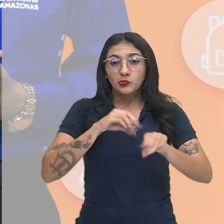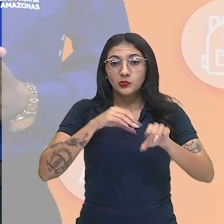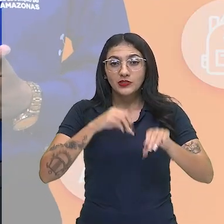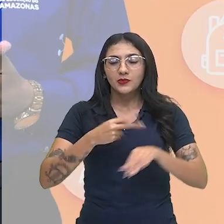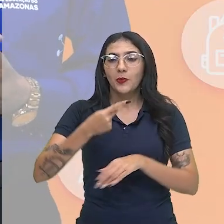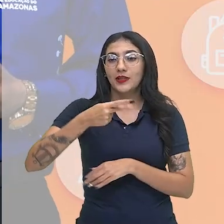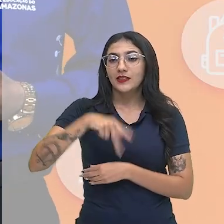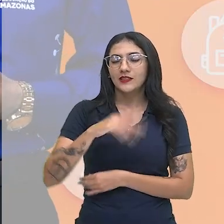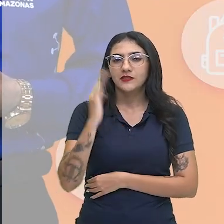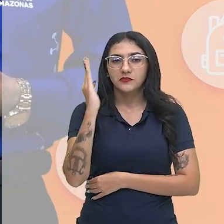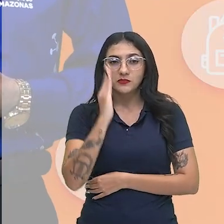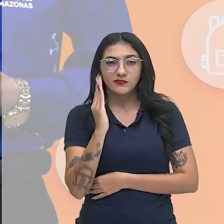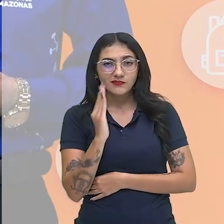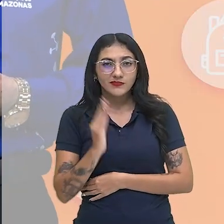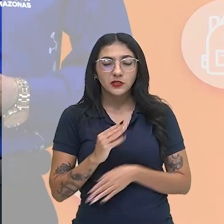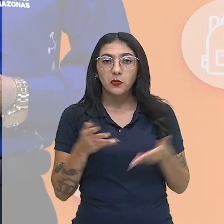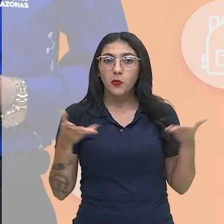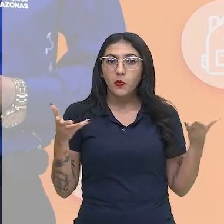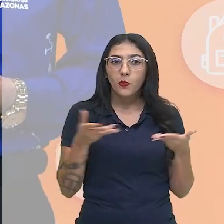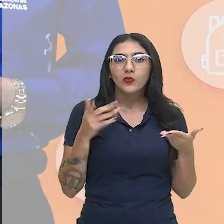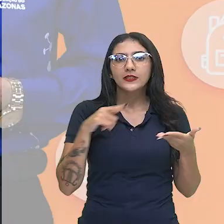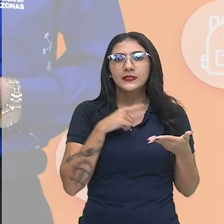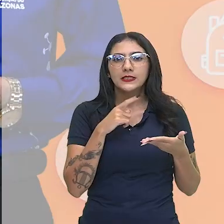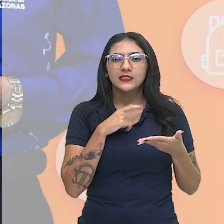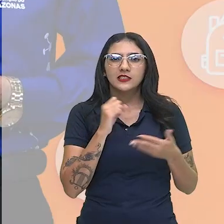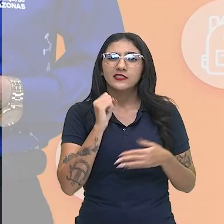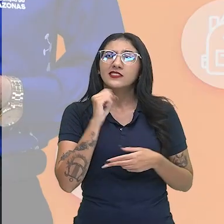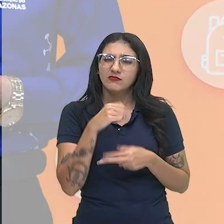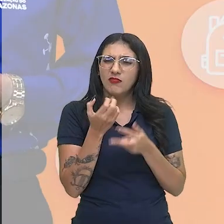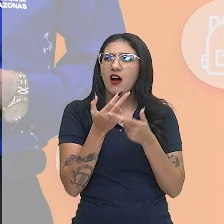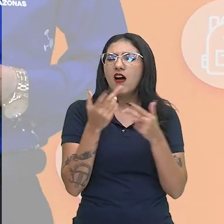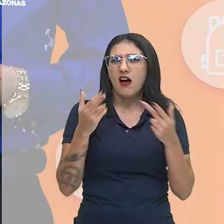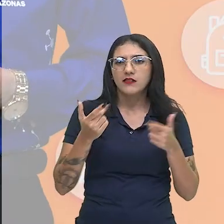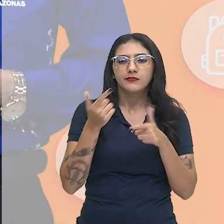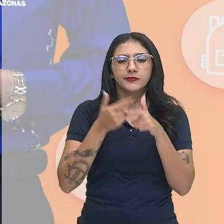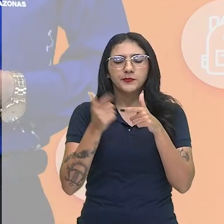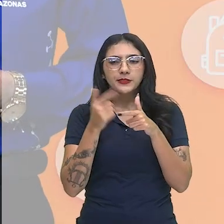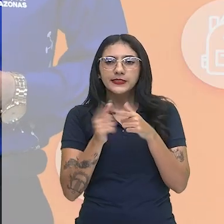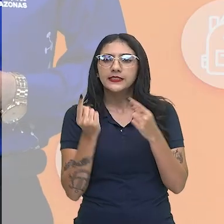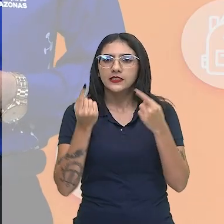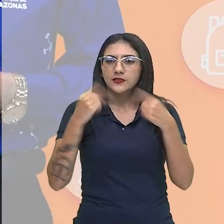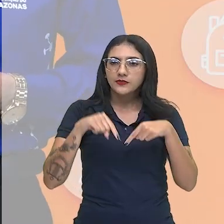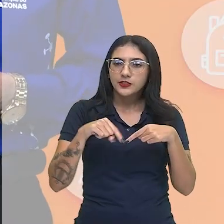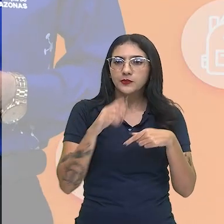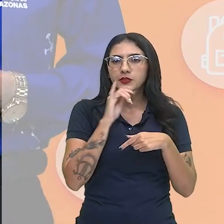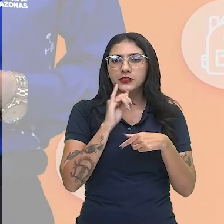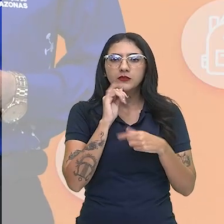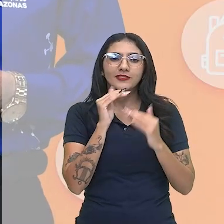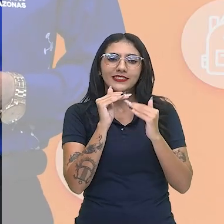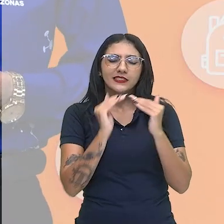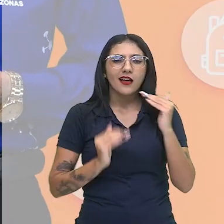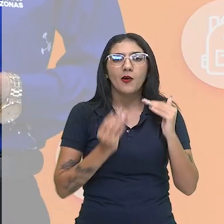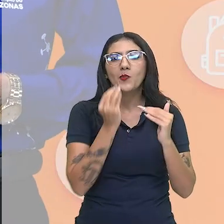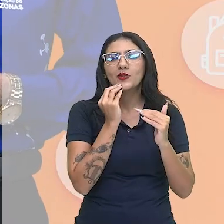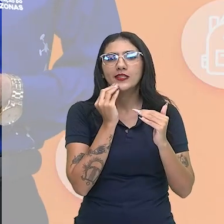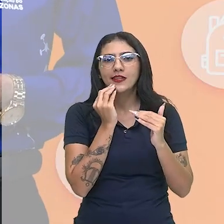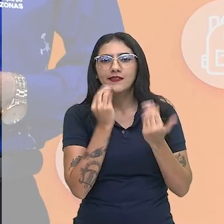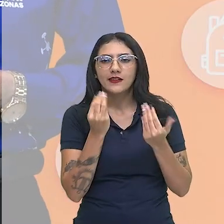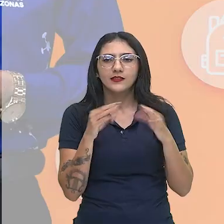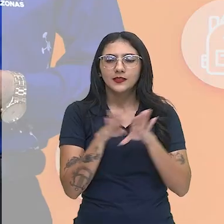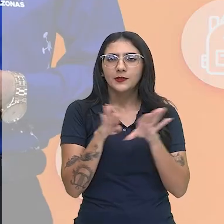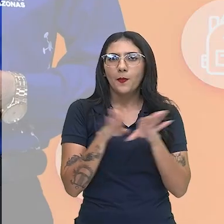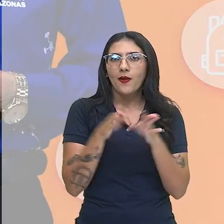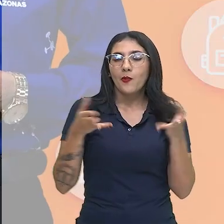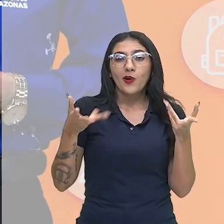brasileiro, atualmente, ele enfrenta, sim, diversos desafios, como a desigualdade de acesso, qualidade